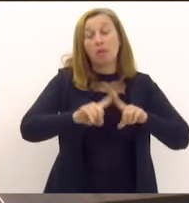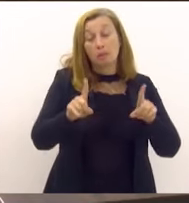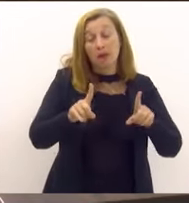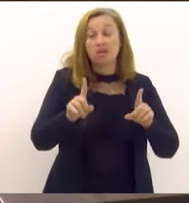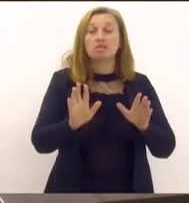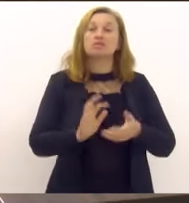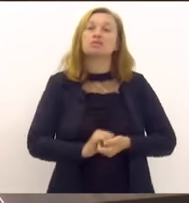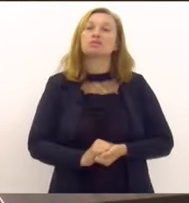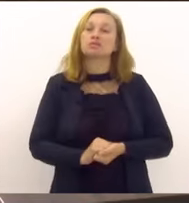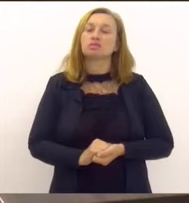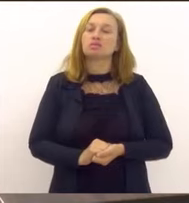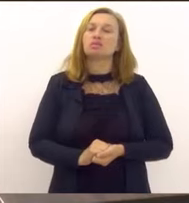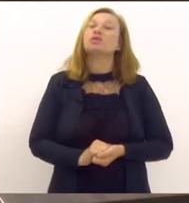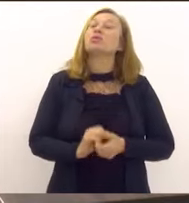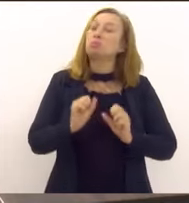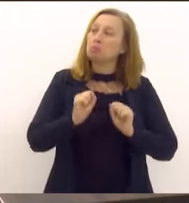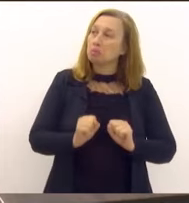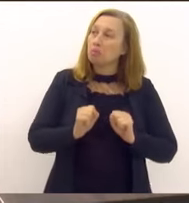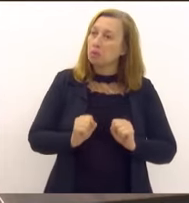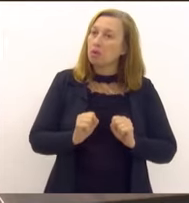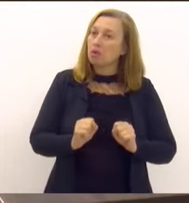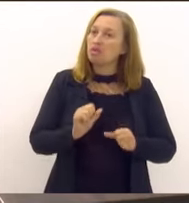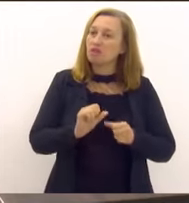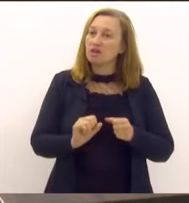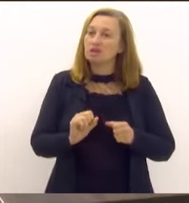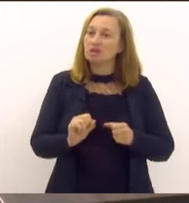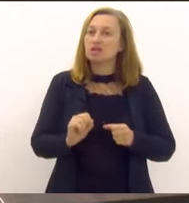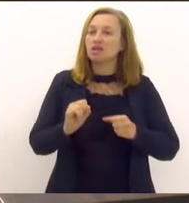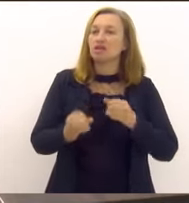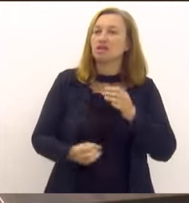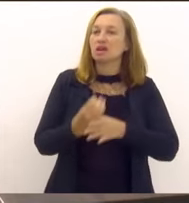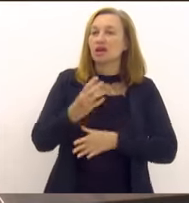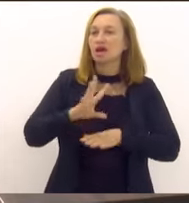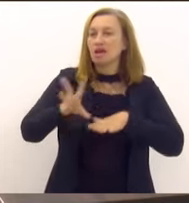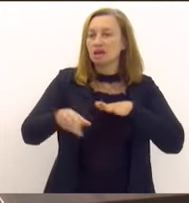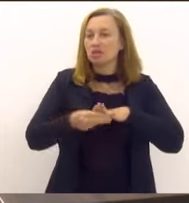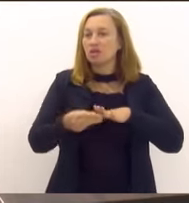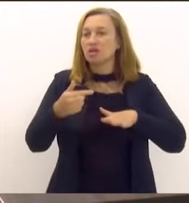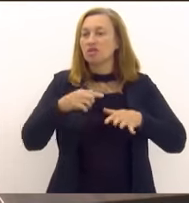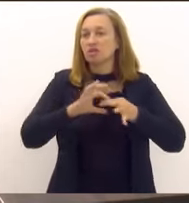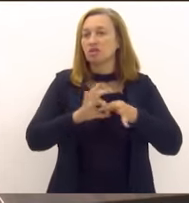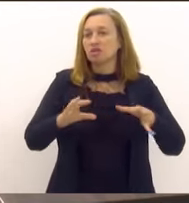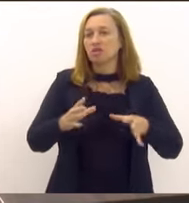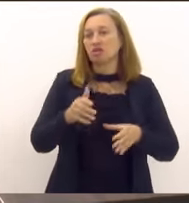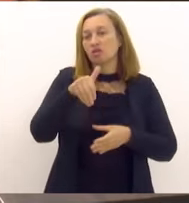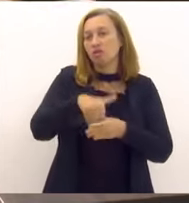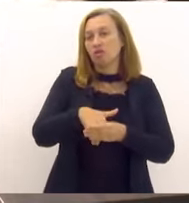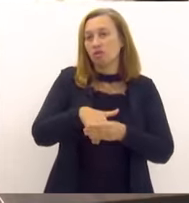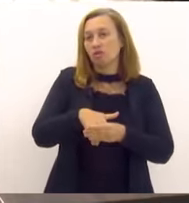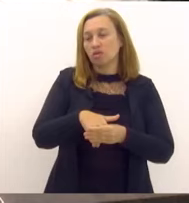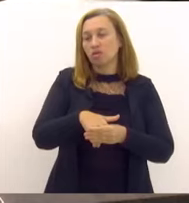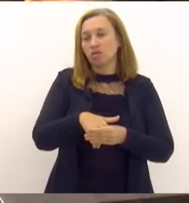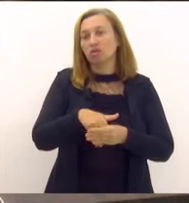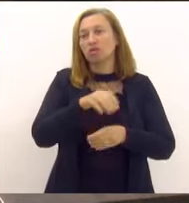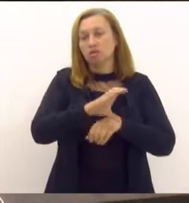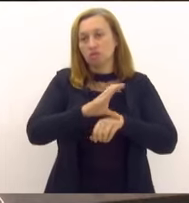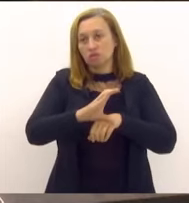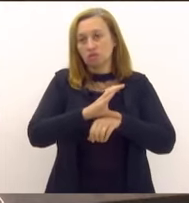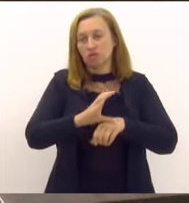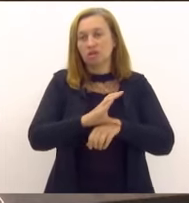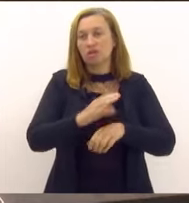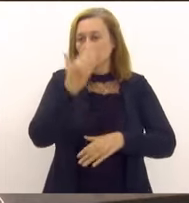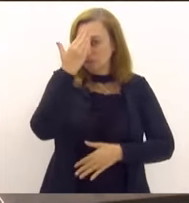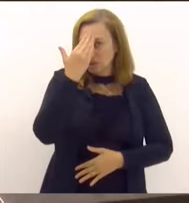qualquer forma, eu acho que a gente pode fazer isso através das emendas. Eu vou deixar meu voto consignado pela constitucionalidade.